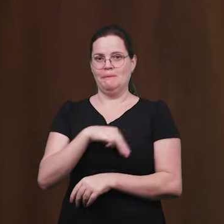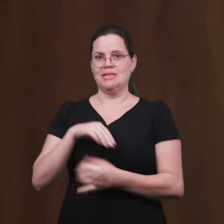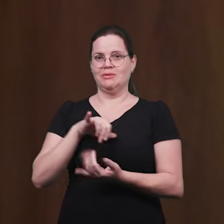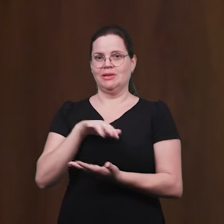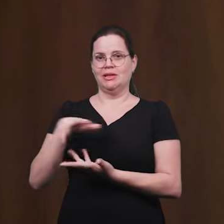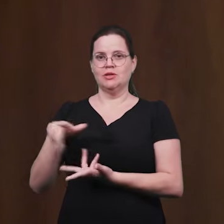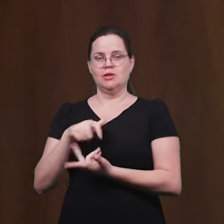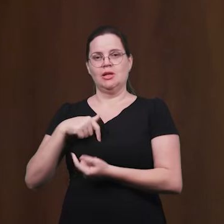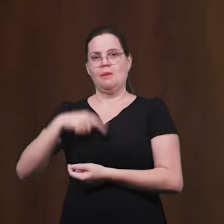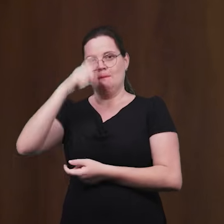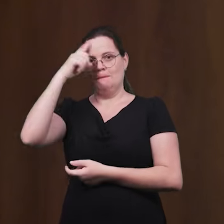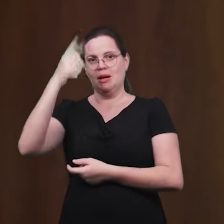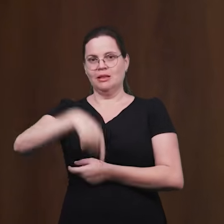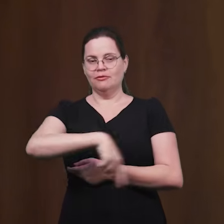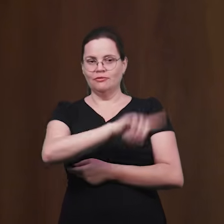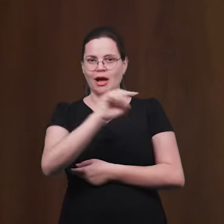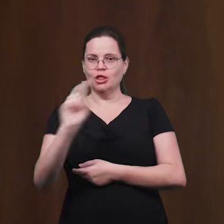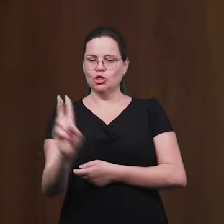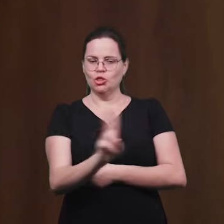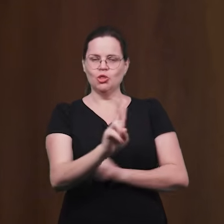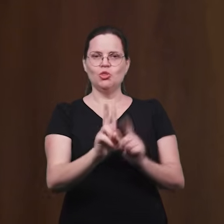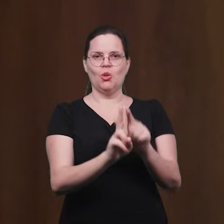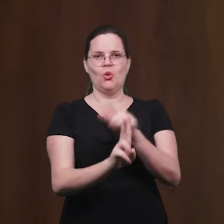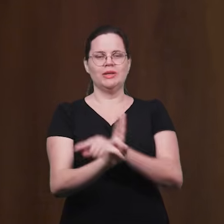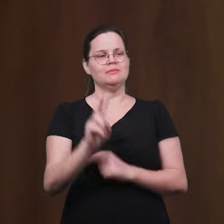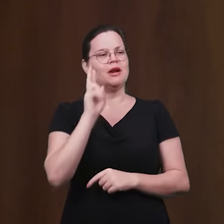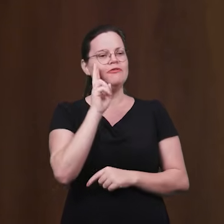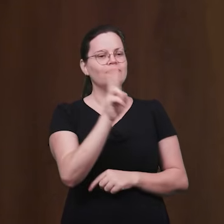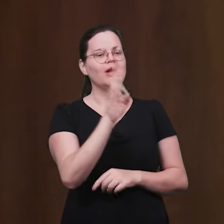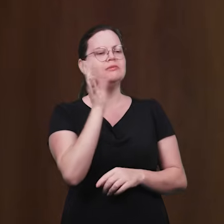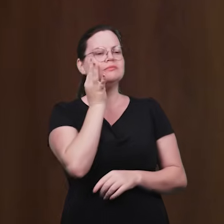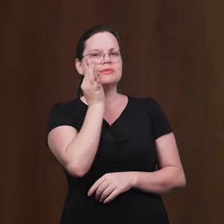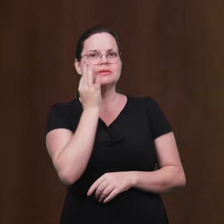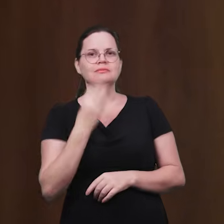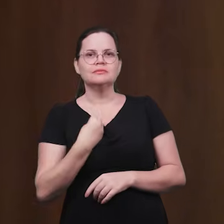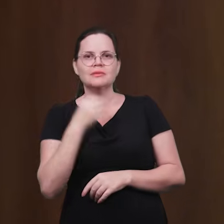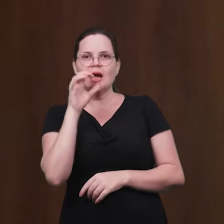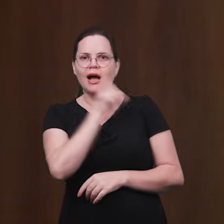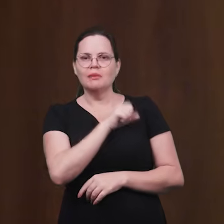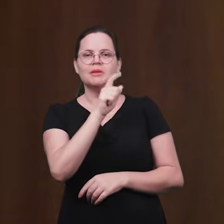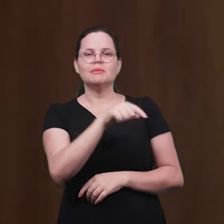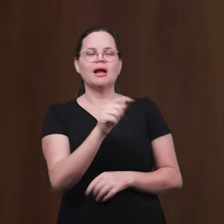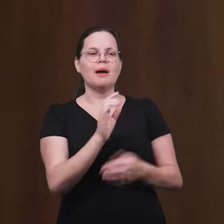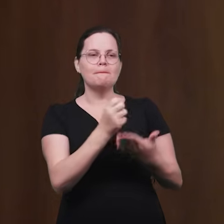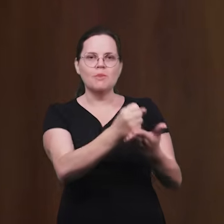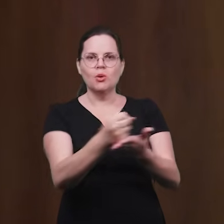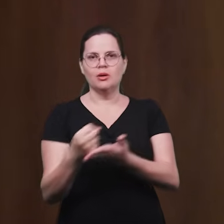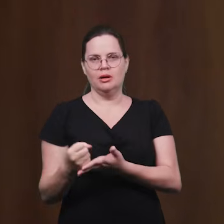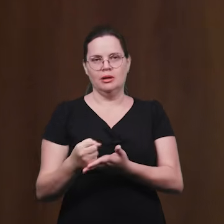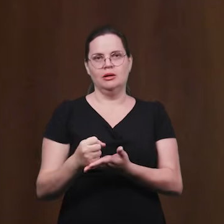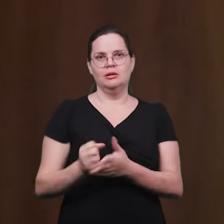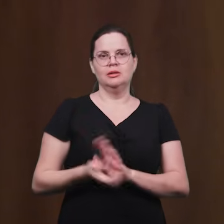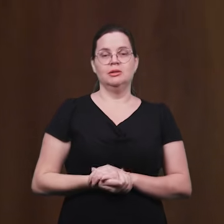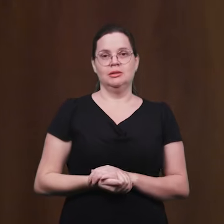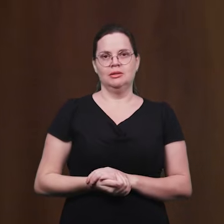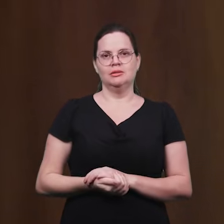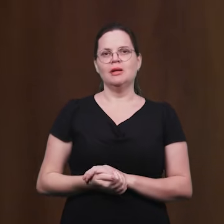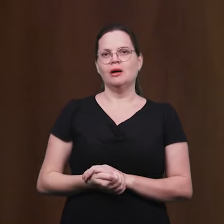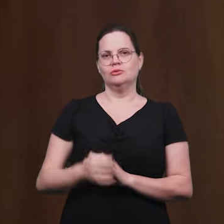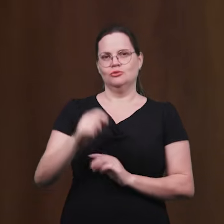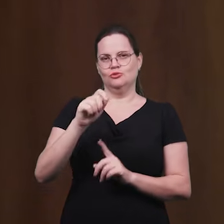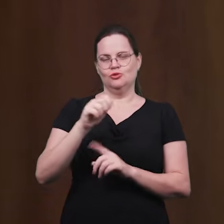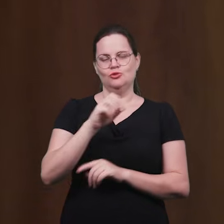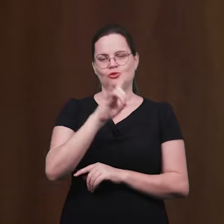internacional, de enviar missionários e todo o apoio, assim, de uma forma muito rápida. E desde que aconteceu,